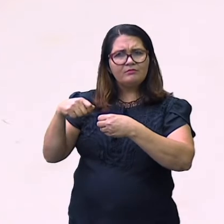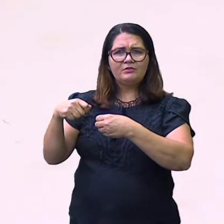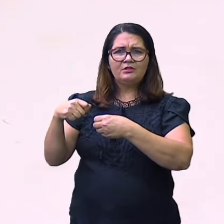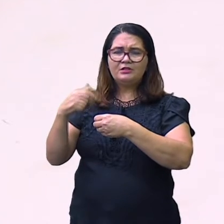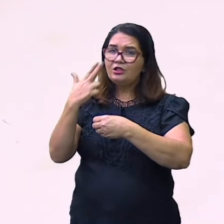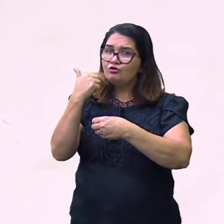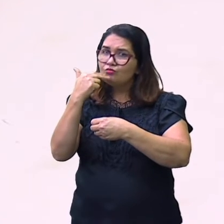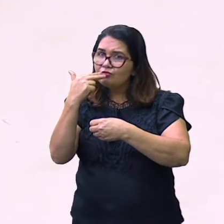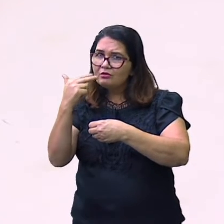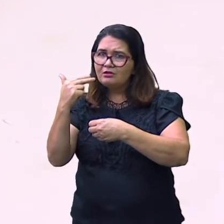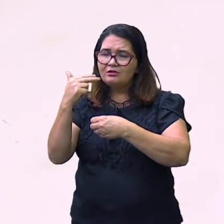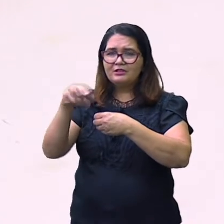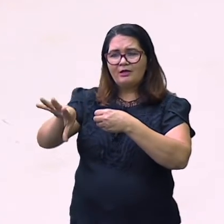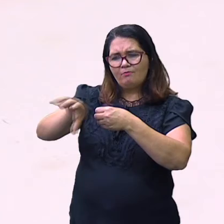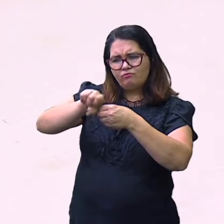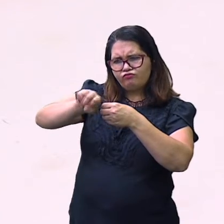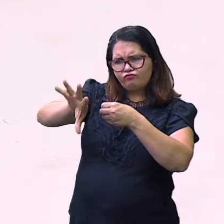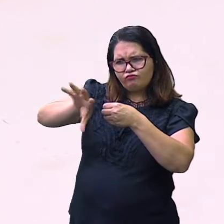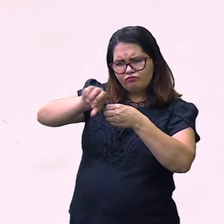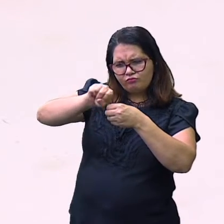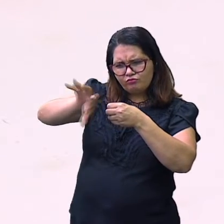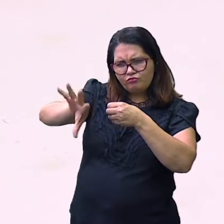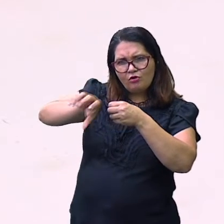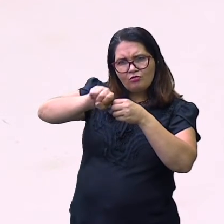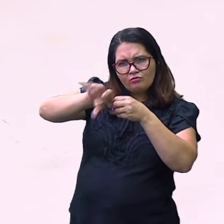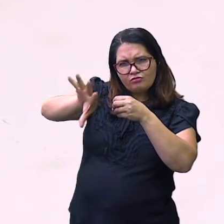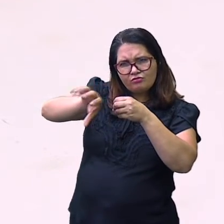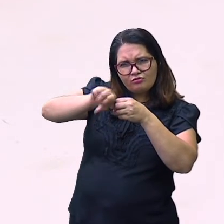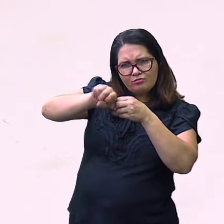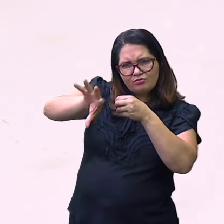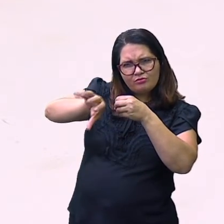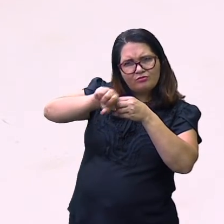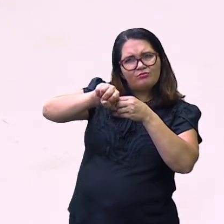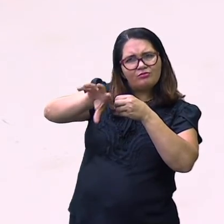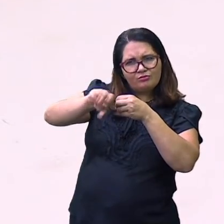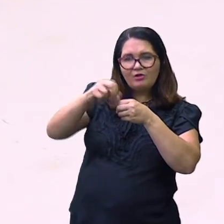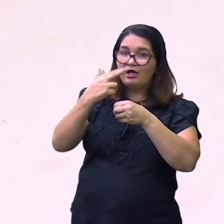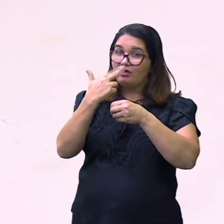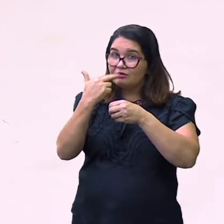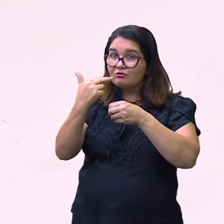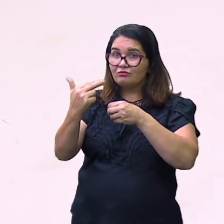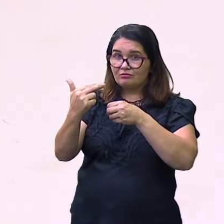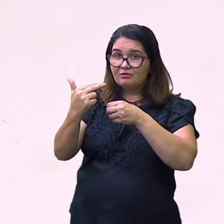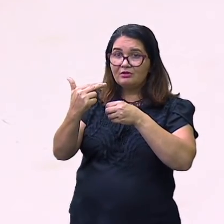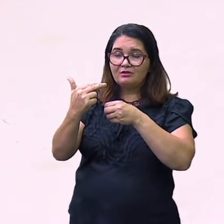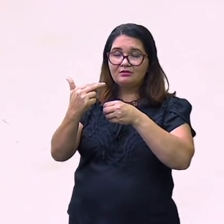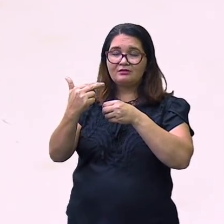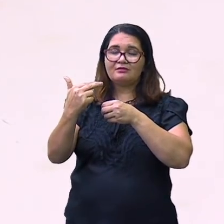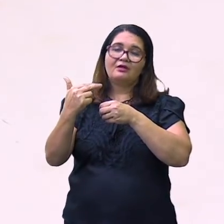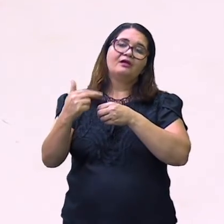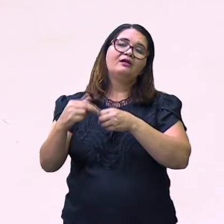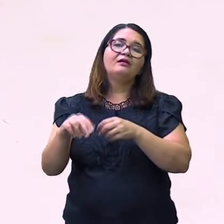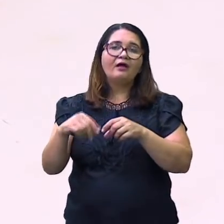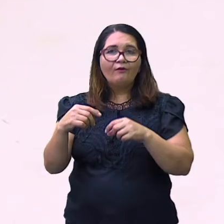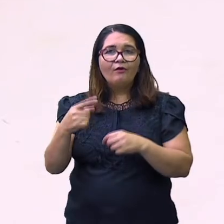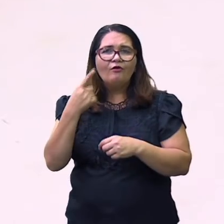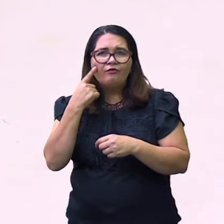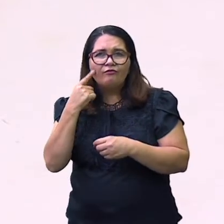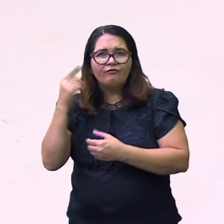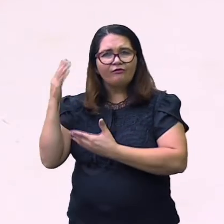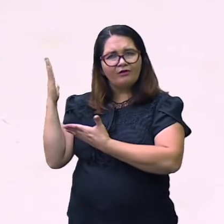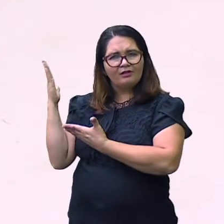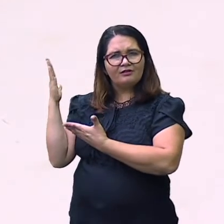algumas estruturas que também vão ser rasgadinhas, assim. Você pode rasgar, pode botar, pingar uma